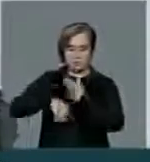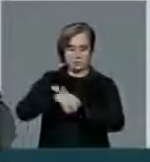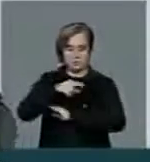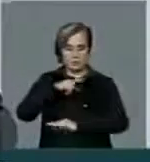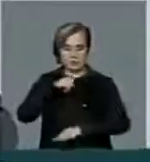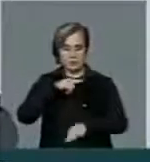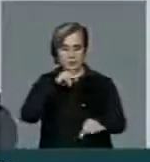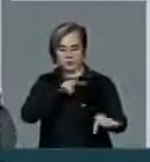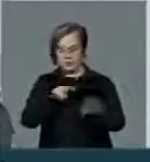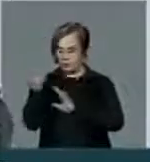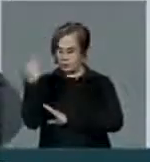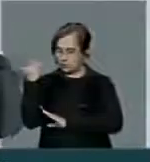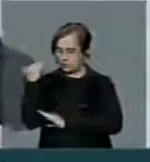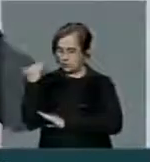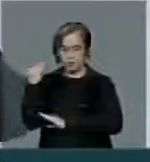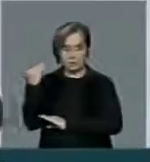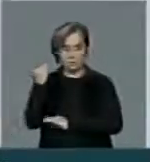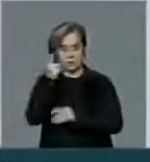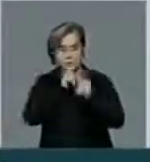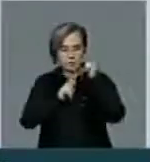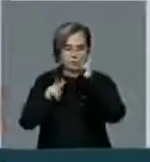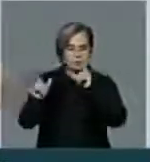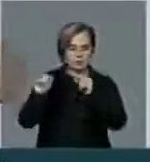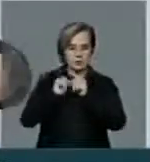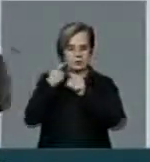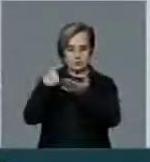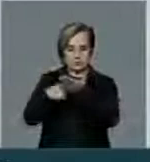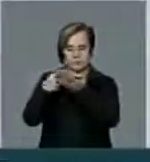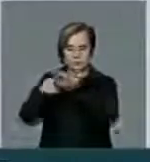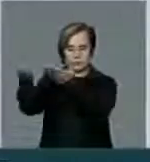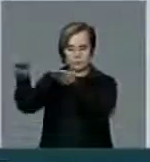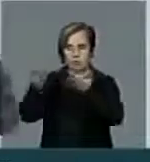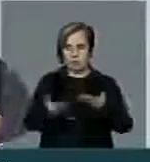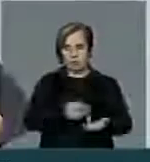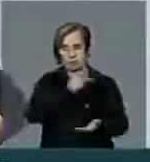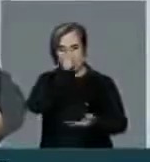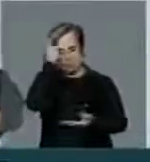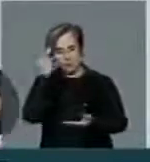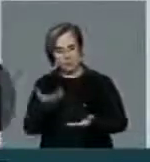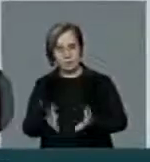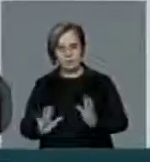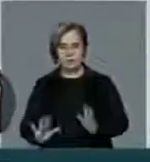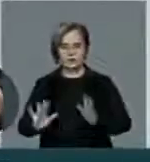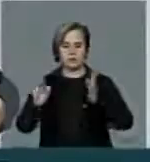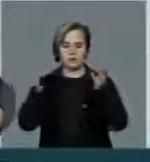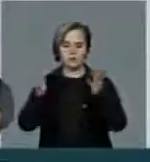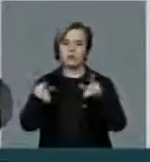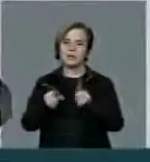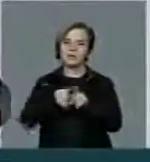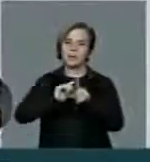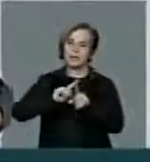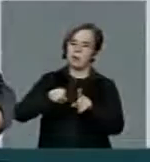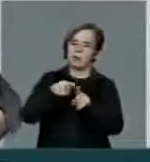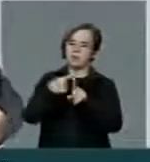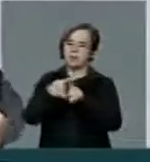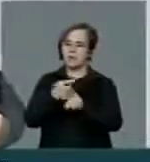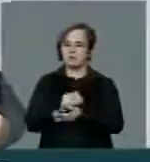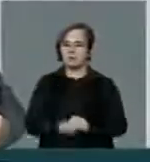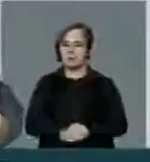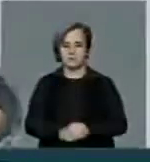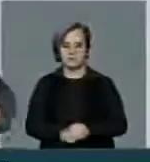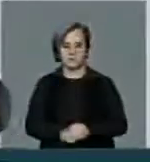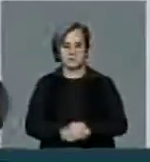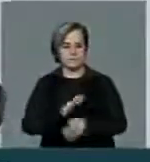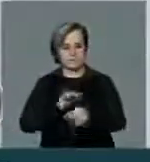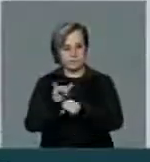da nova diretoria, para poder convocar ou convidar as pessoas para esse evento. Mais do que isso, depois da